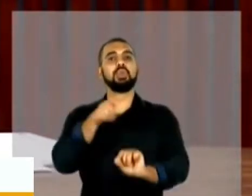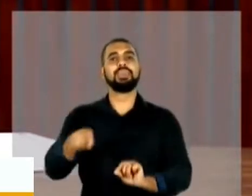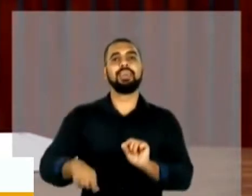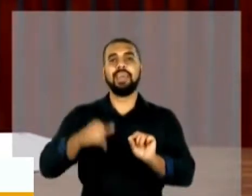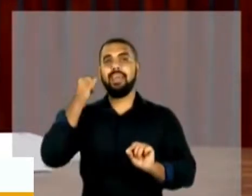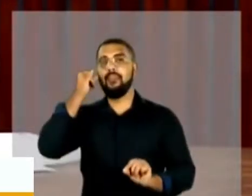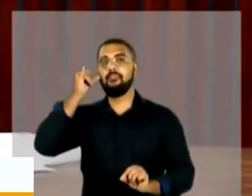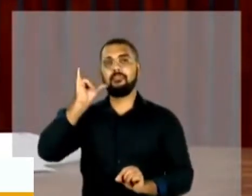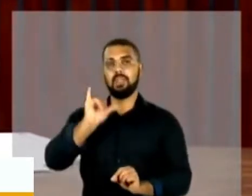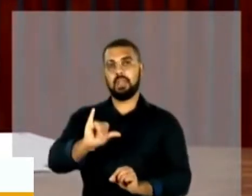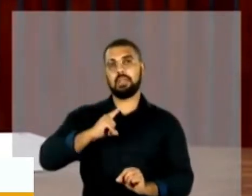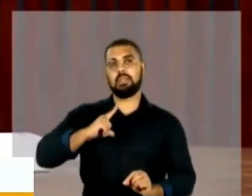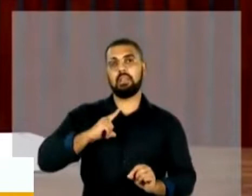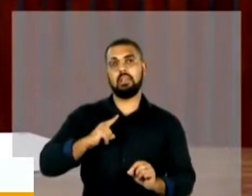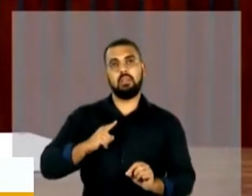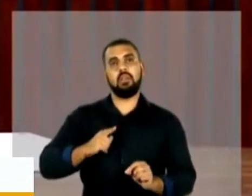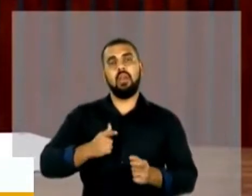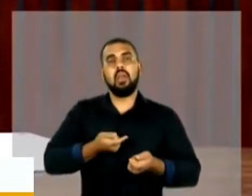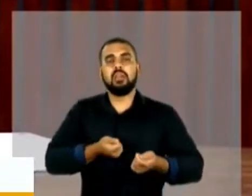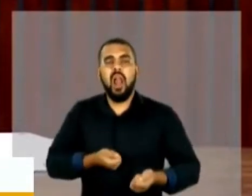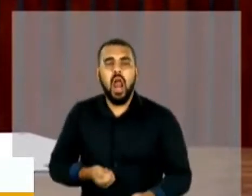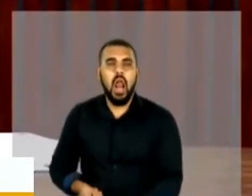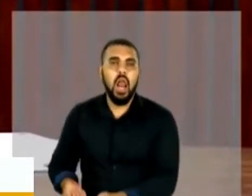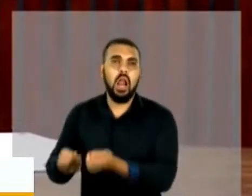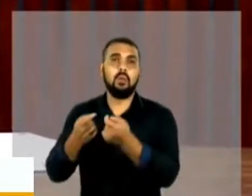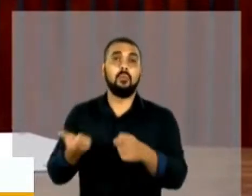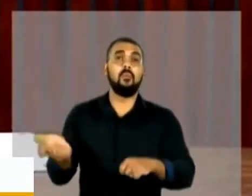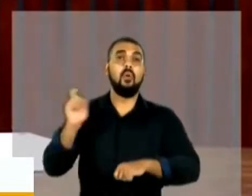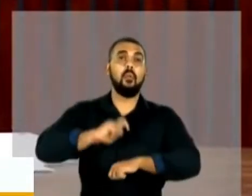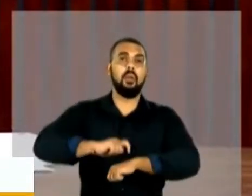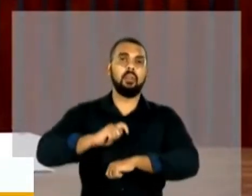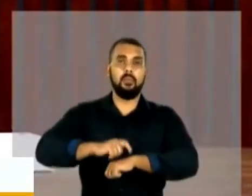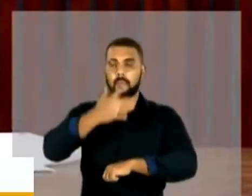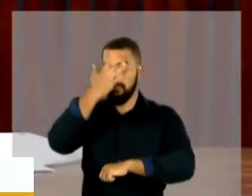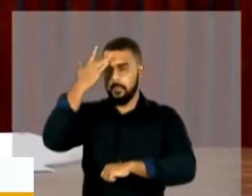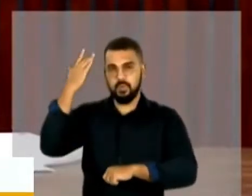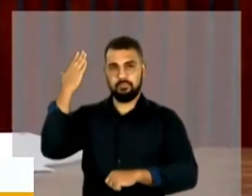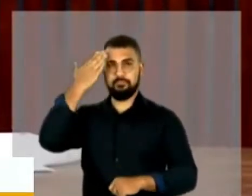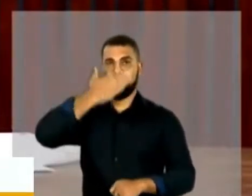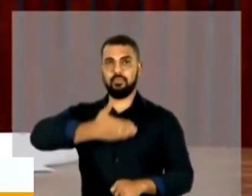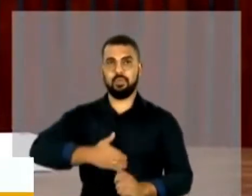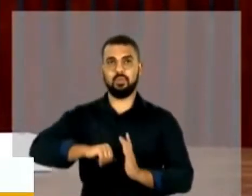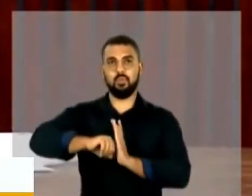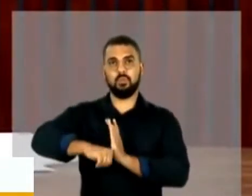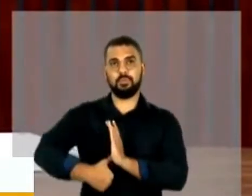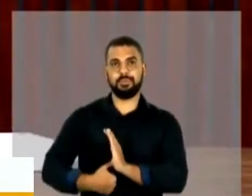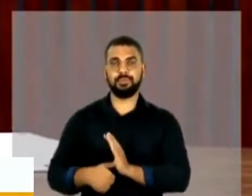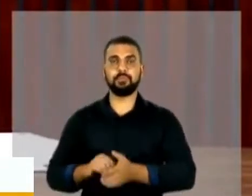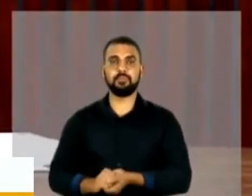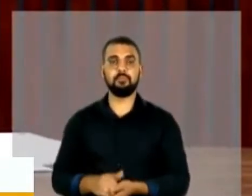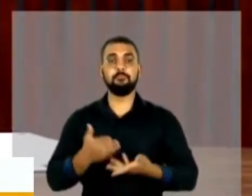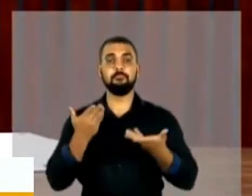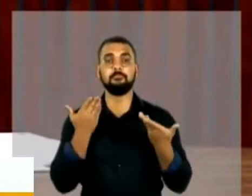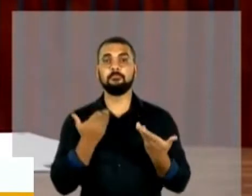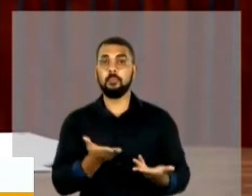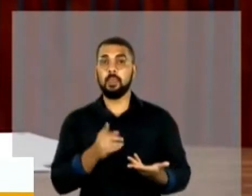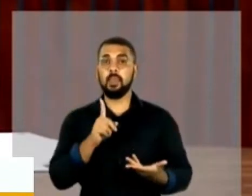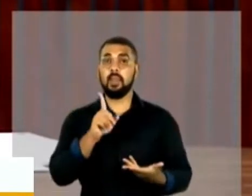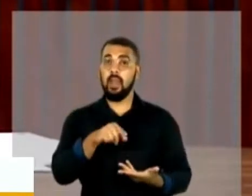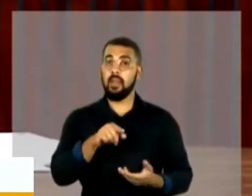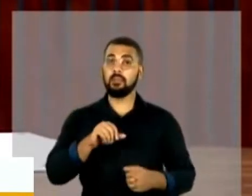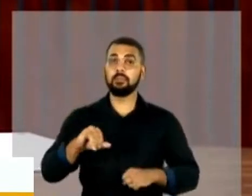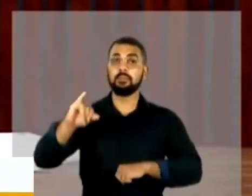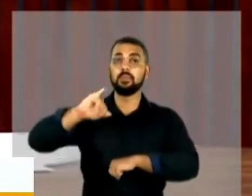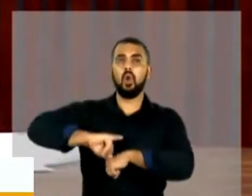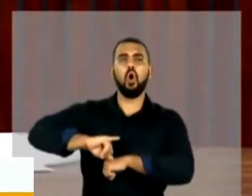fraudes na identificação pessoal dos indivíduos. Esse programa, ele é centralizado aqui